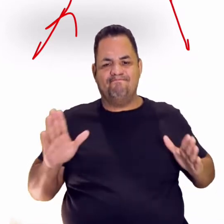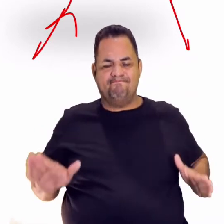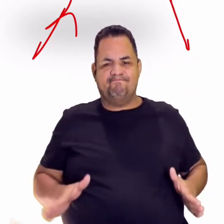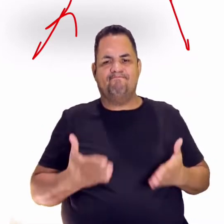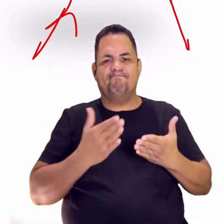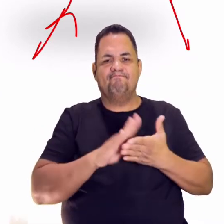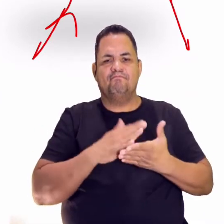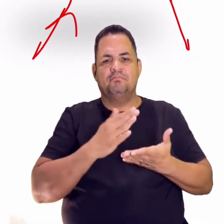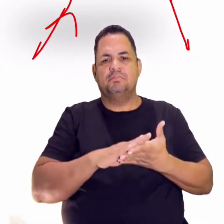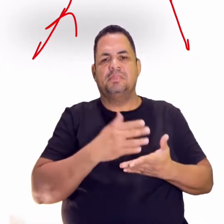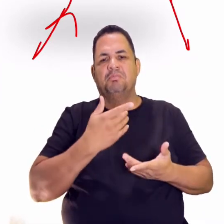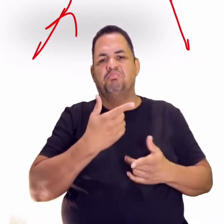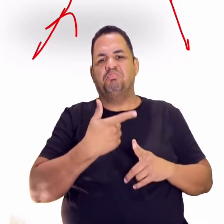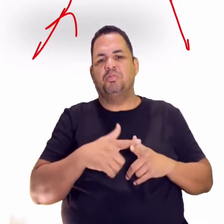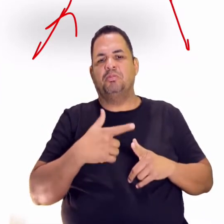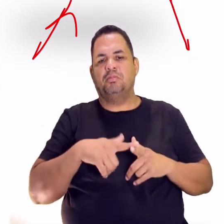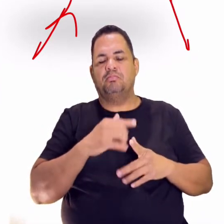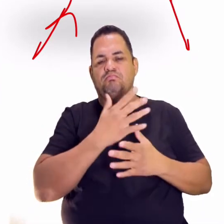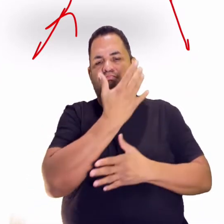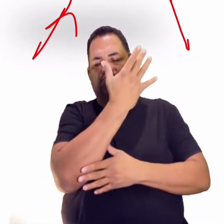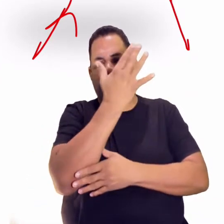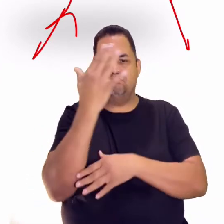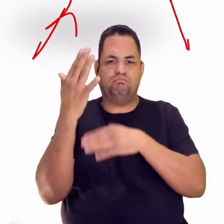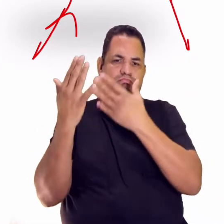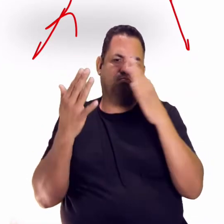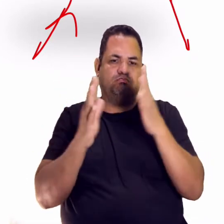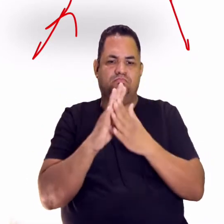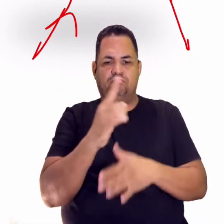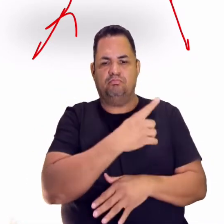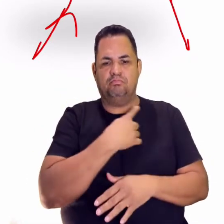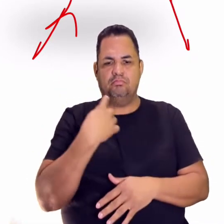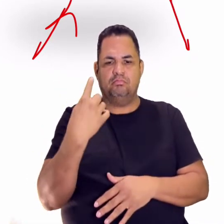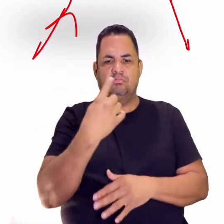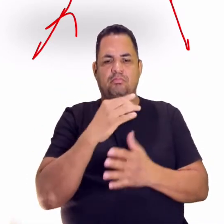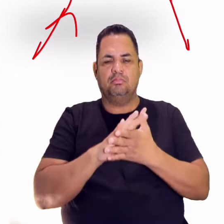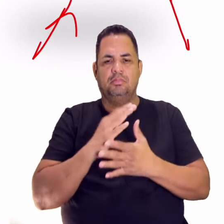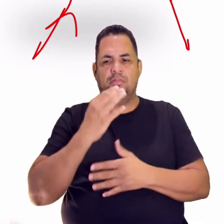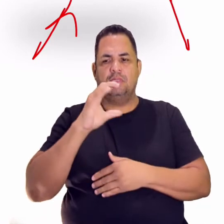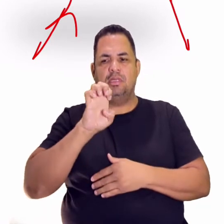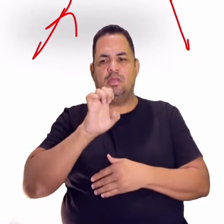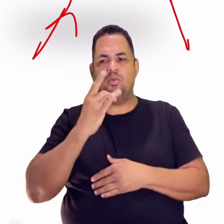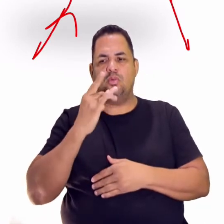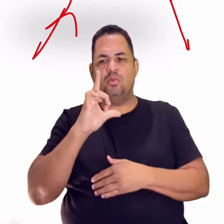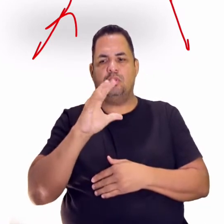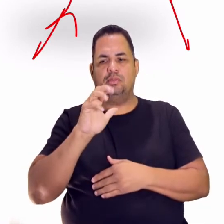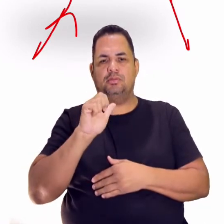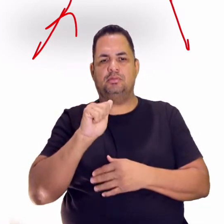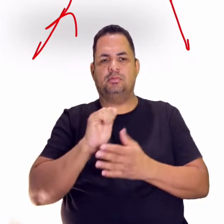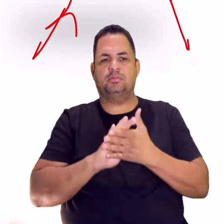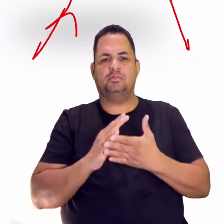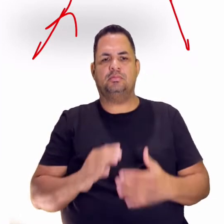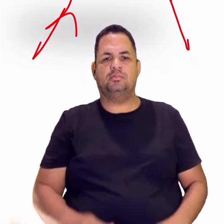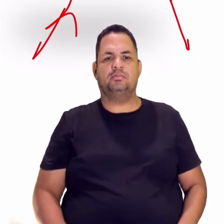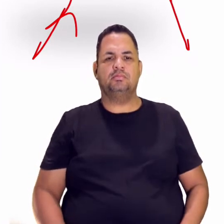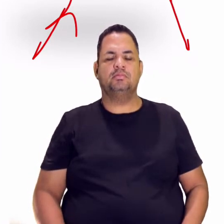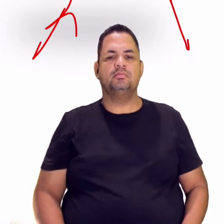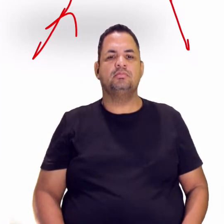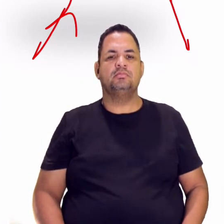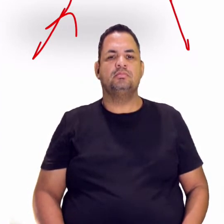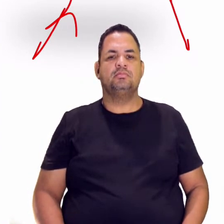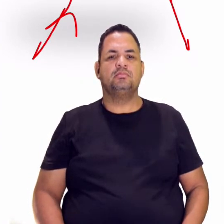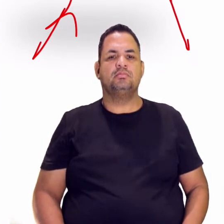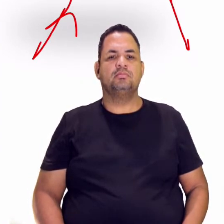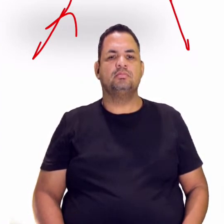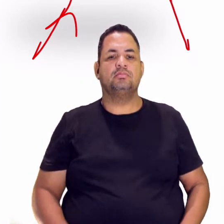provocando danos seríssimos à nossa ecologia. Então, o ativismo